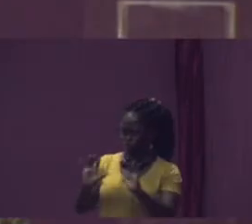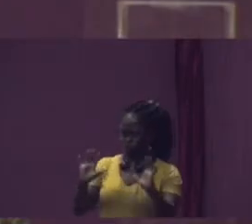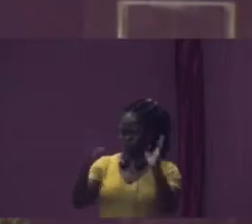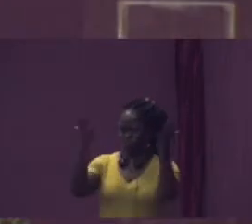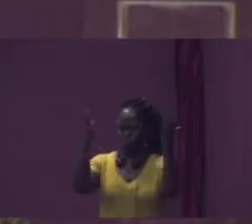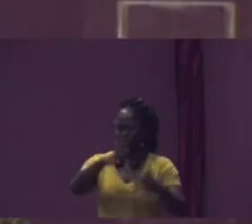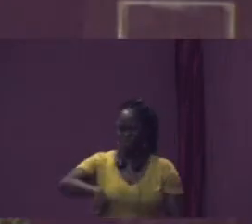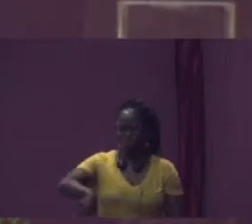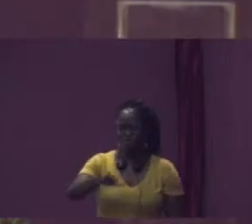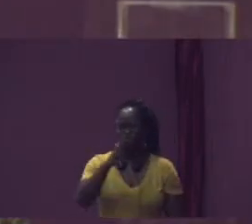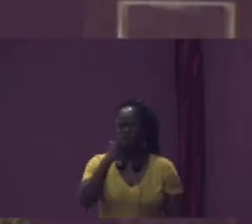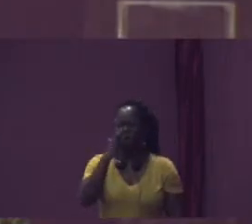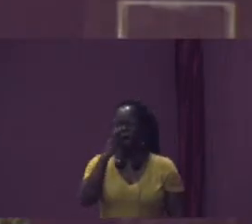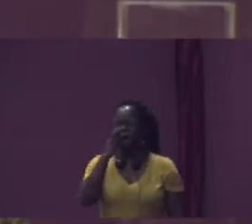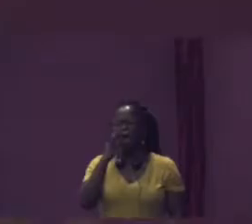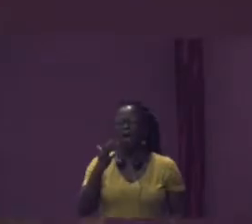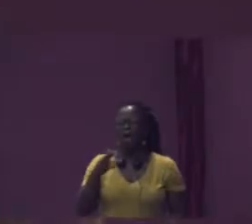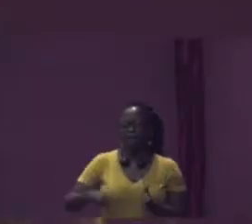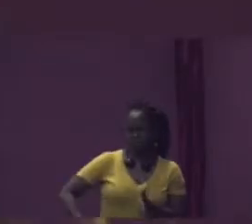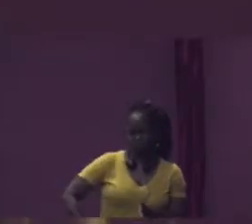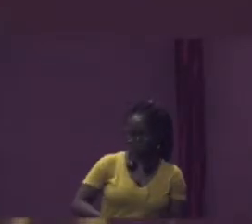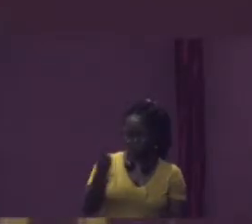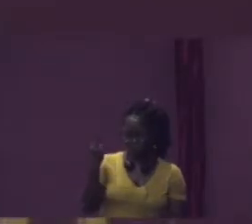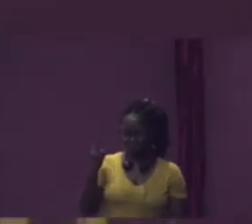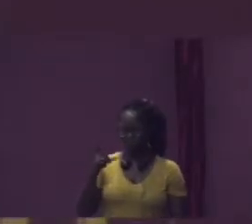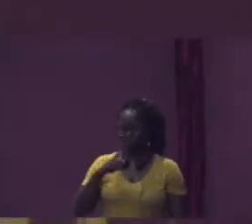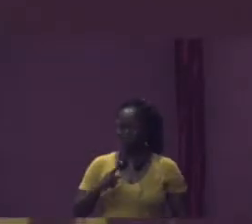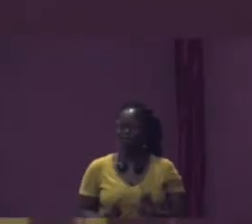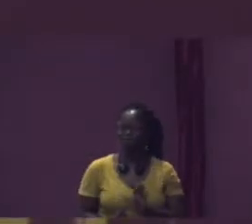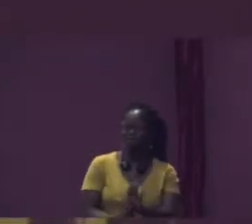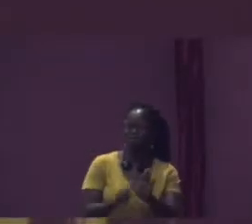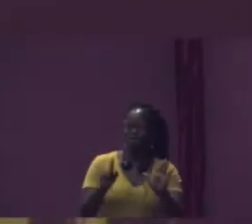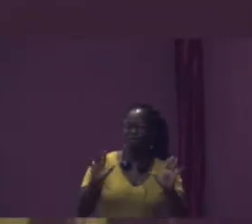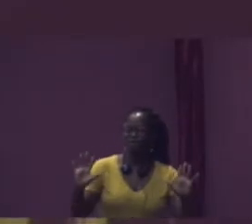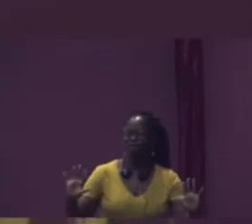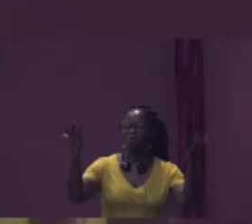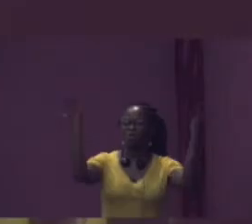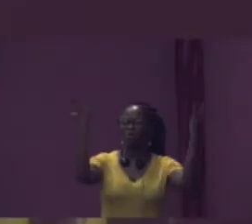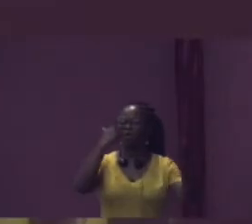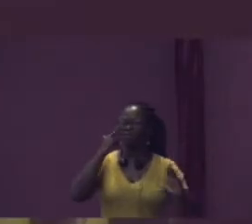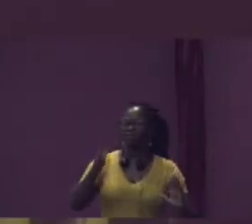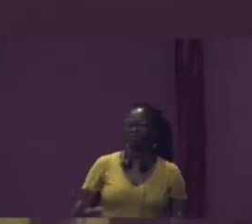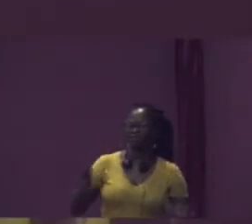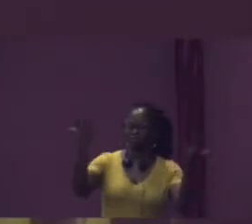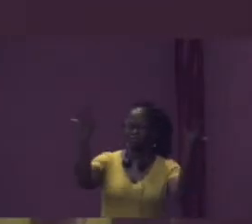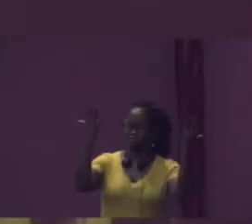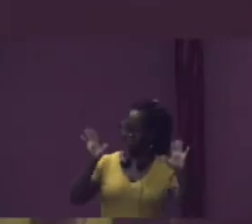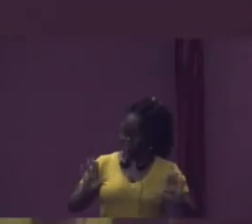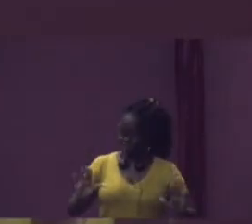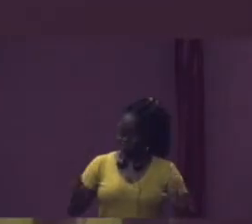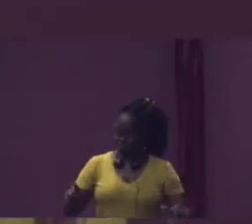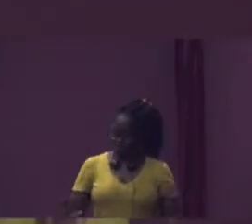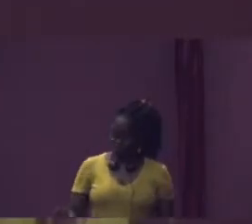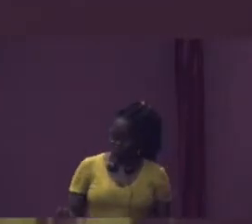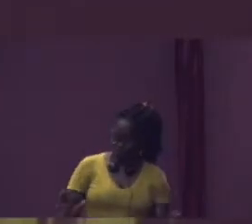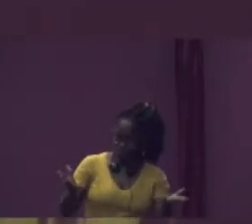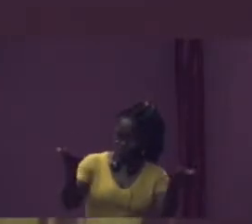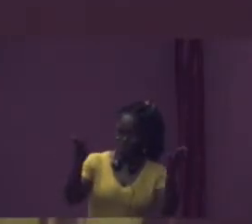Nesse sentido, a cesariana também, ela se apresenta como um evento, mas é um evento que está